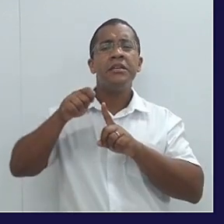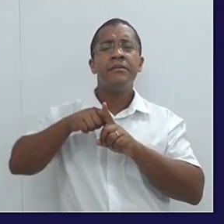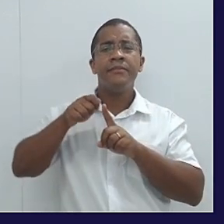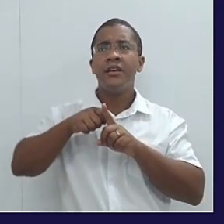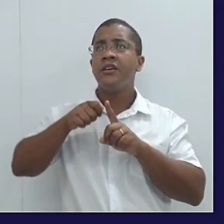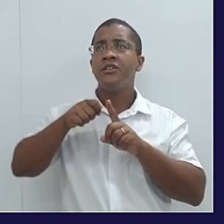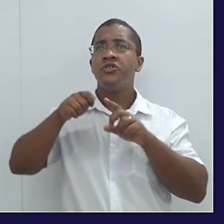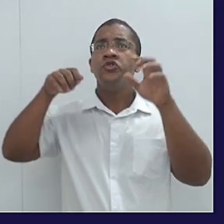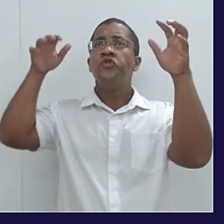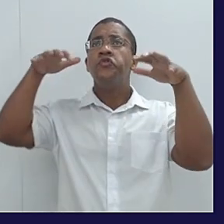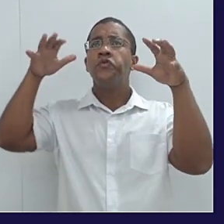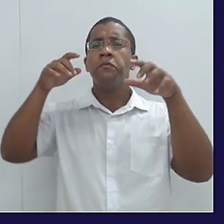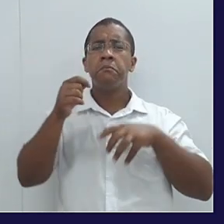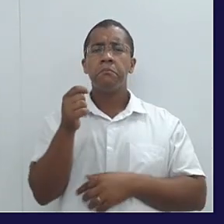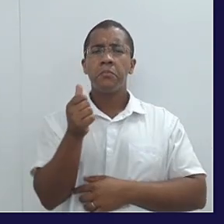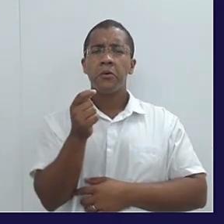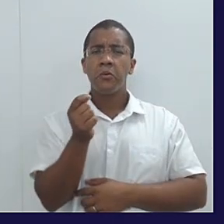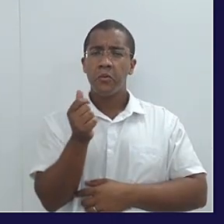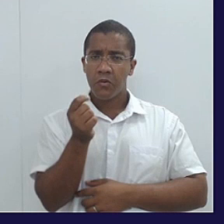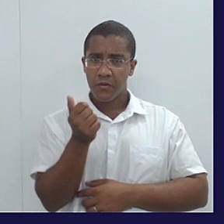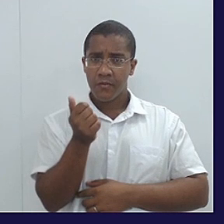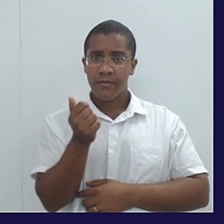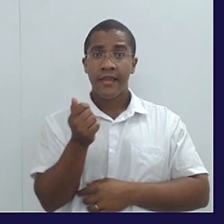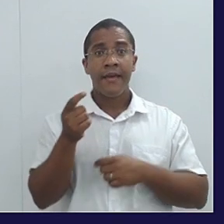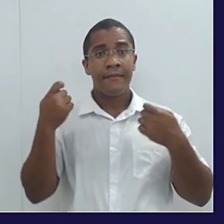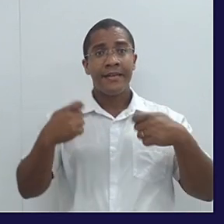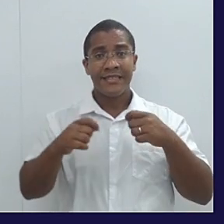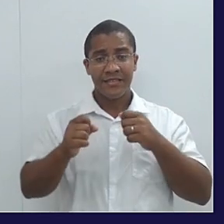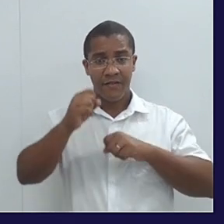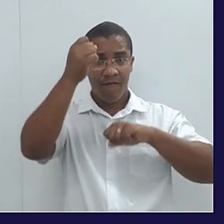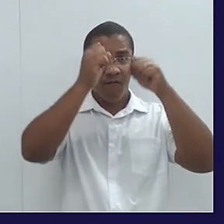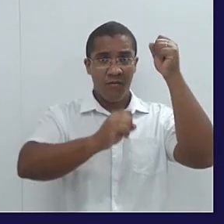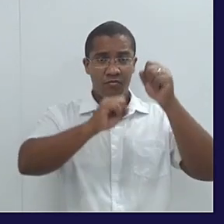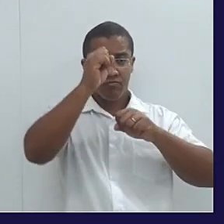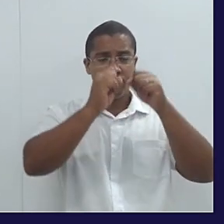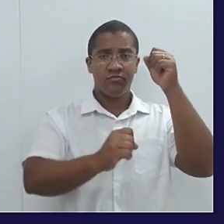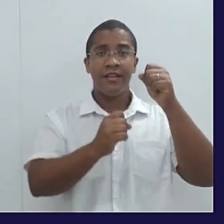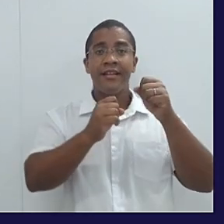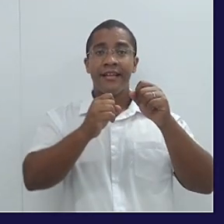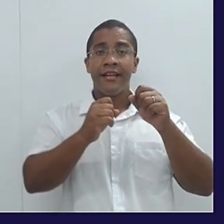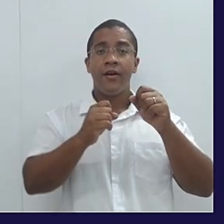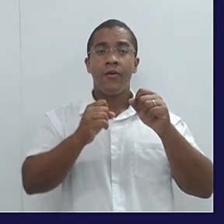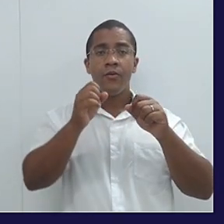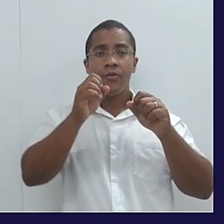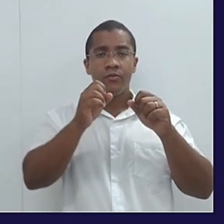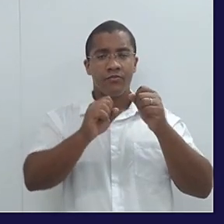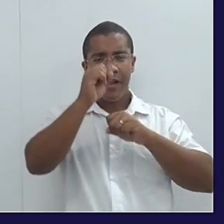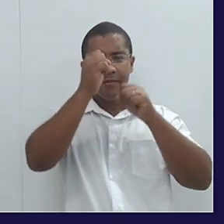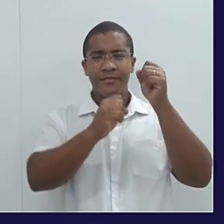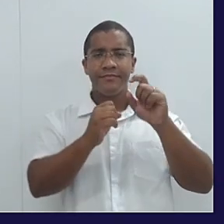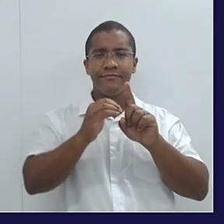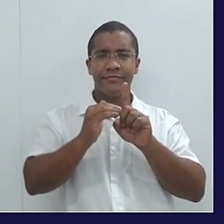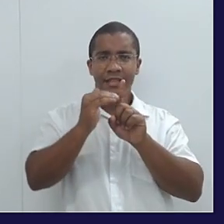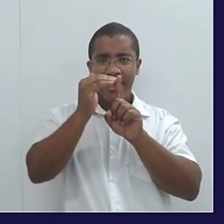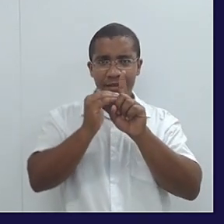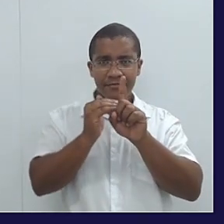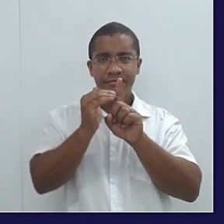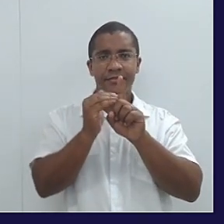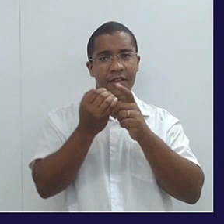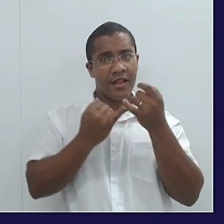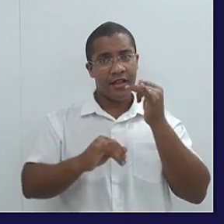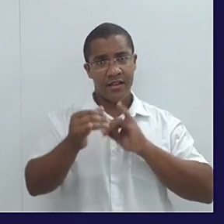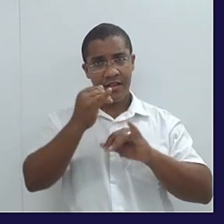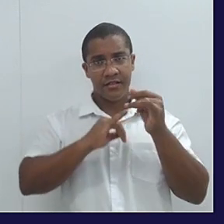com níveis de chuvas mais baixos, obrigando a ativação de usinas termoelétricas, que são mais